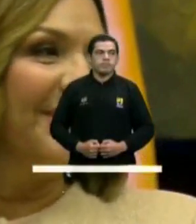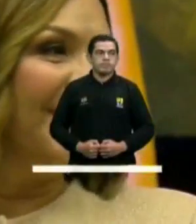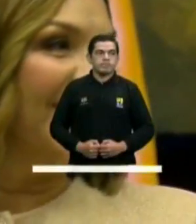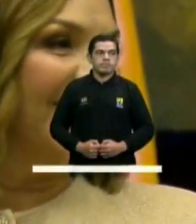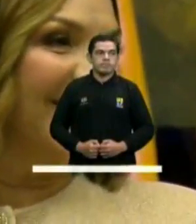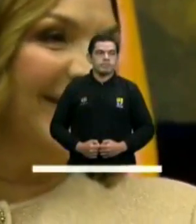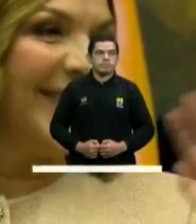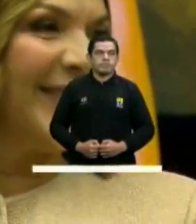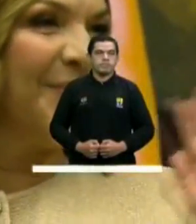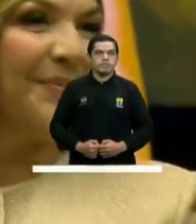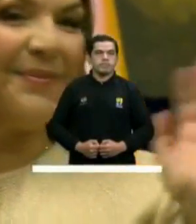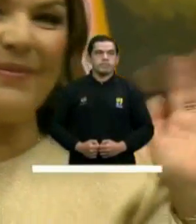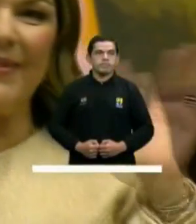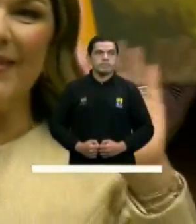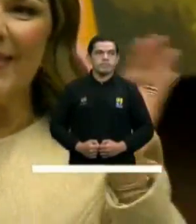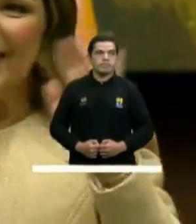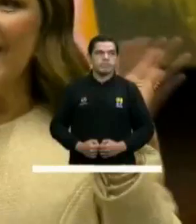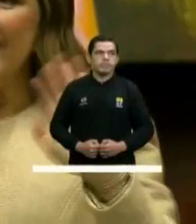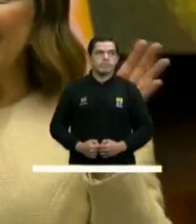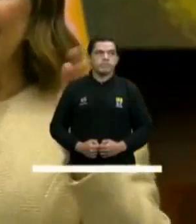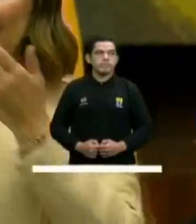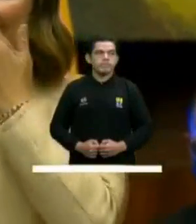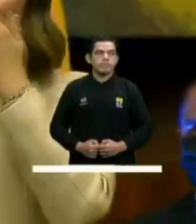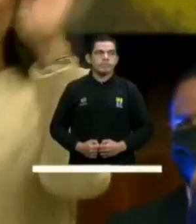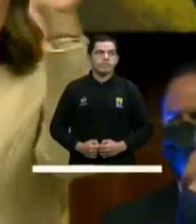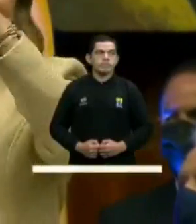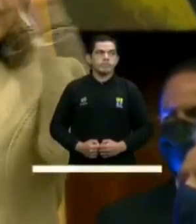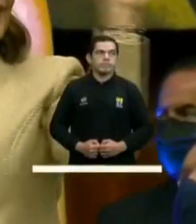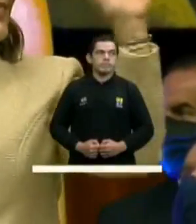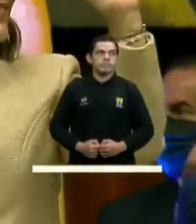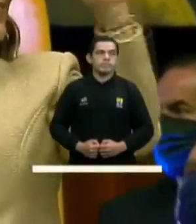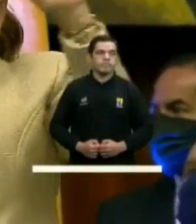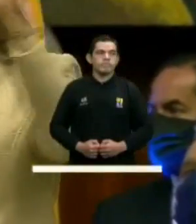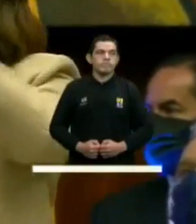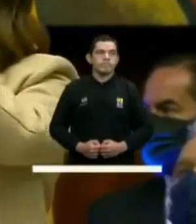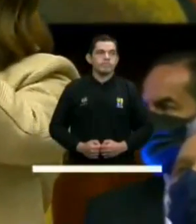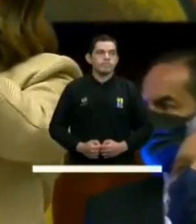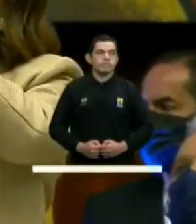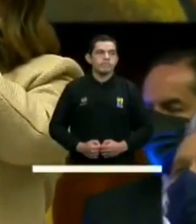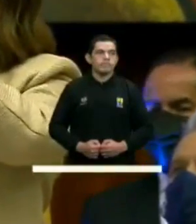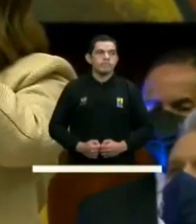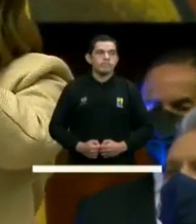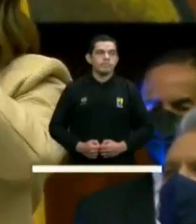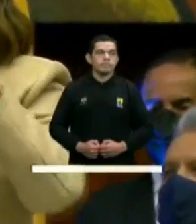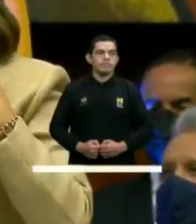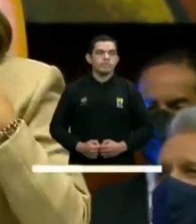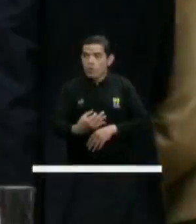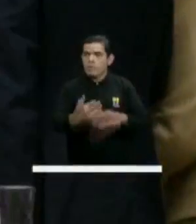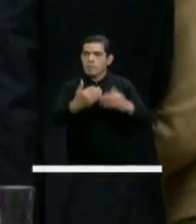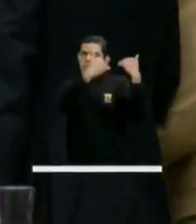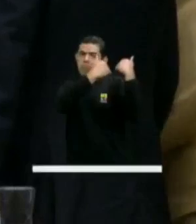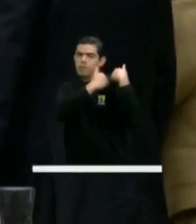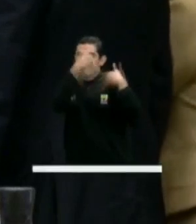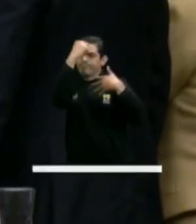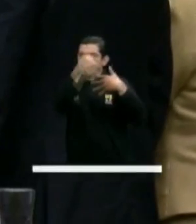novo presidente do Equador para os próximos quatro anos em uma cerimônia realizada na assembleia nacional em Quito